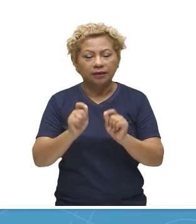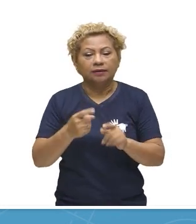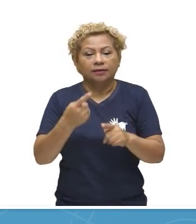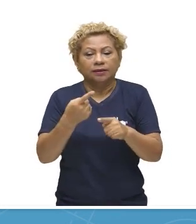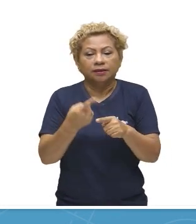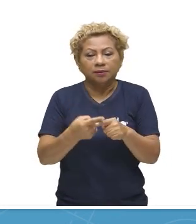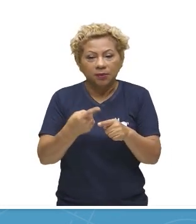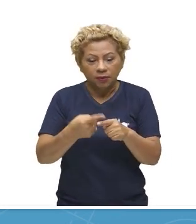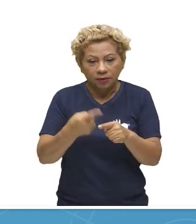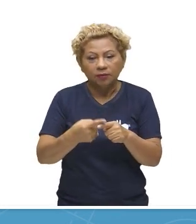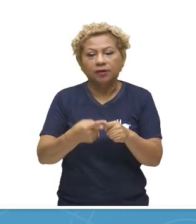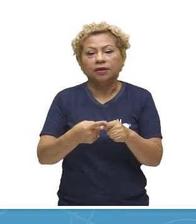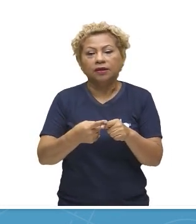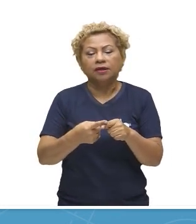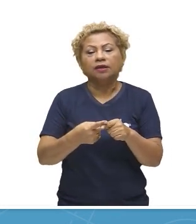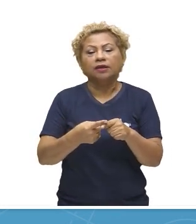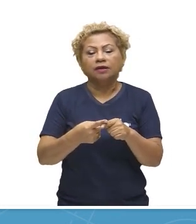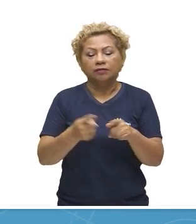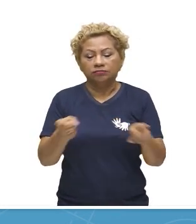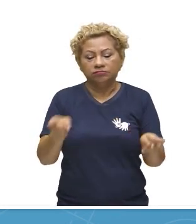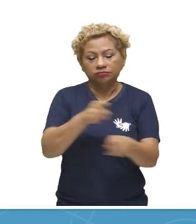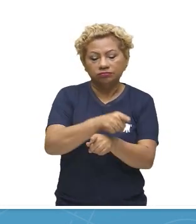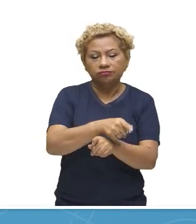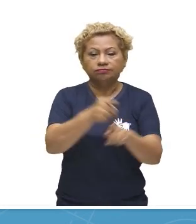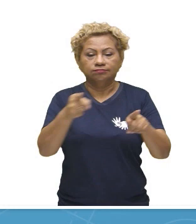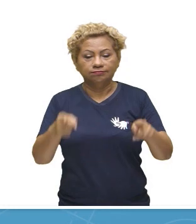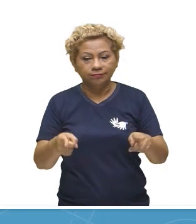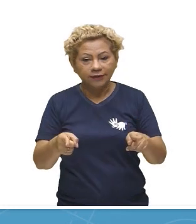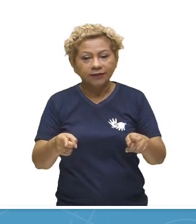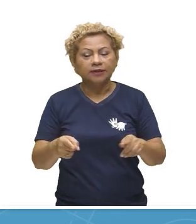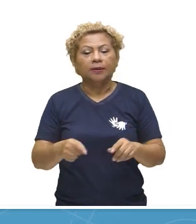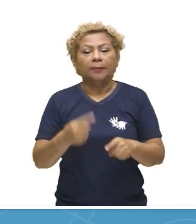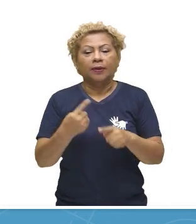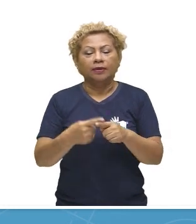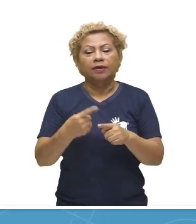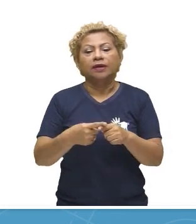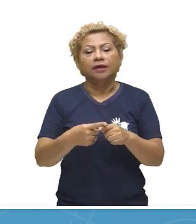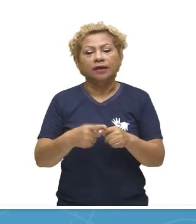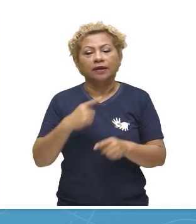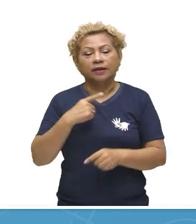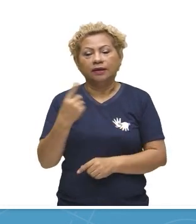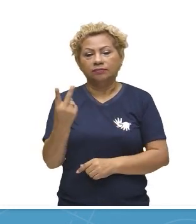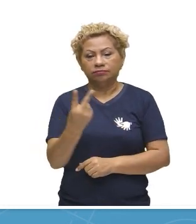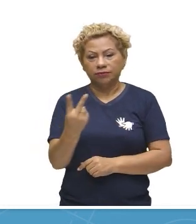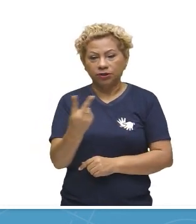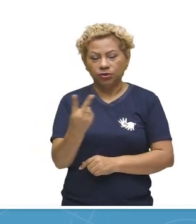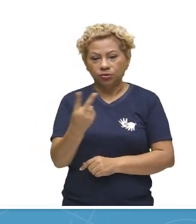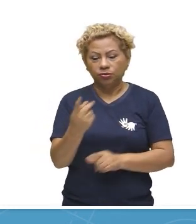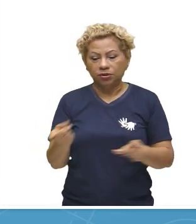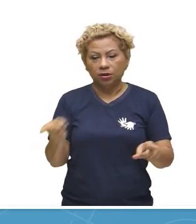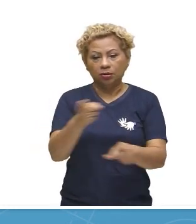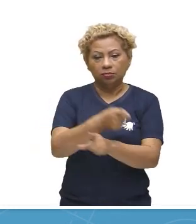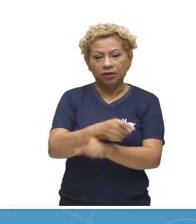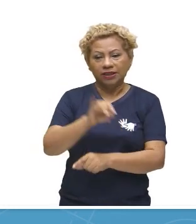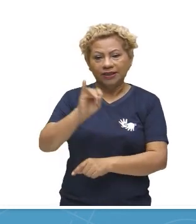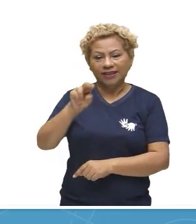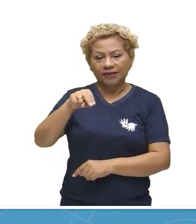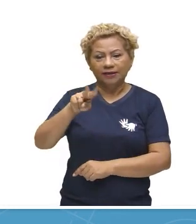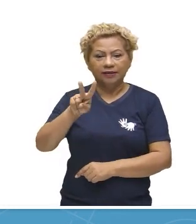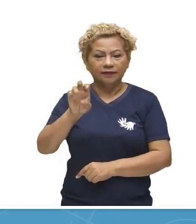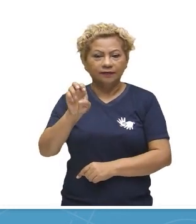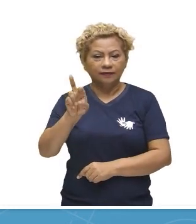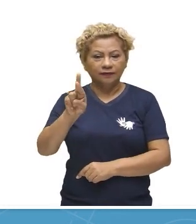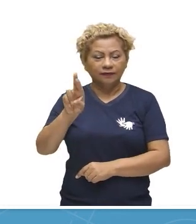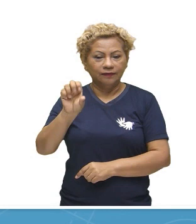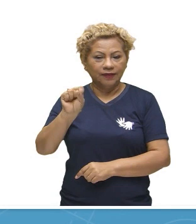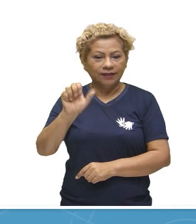a outra operação. Então, elas duas são operações inversas, né? Vamos dar